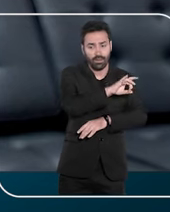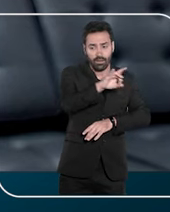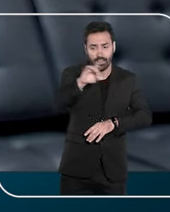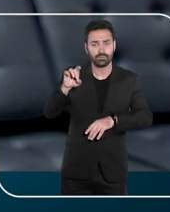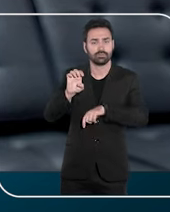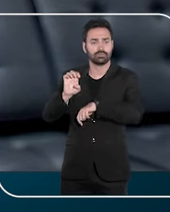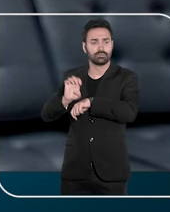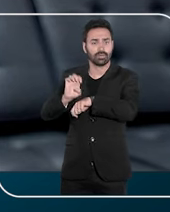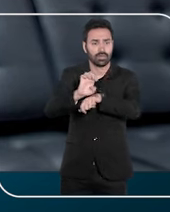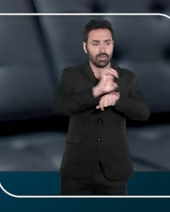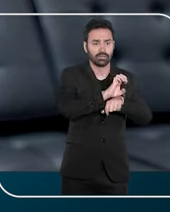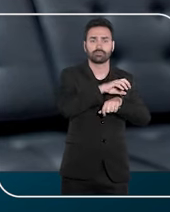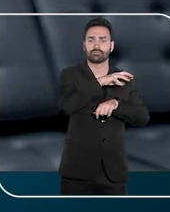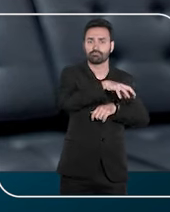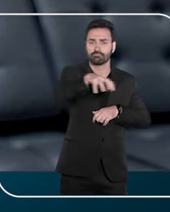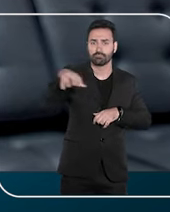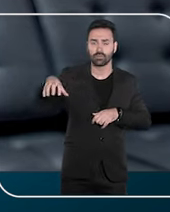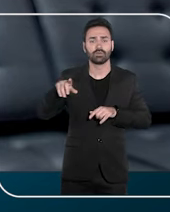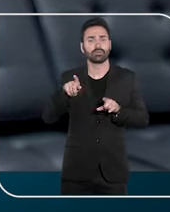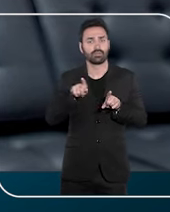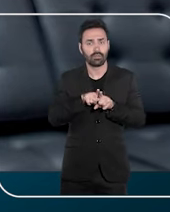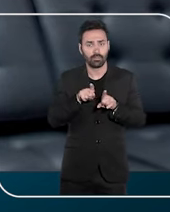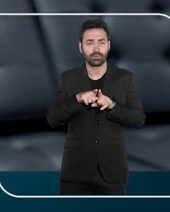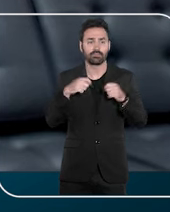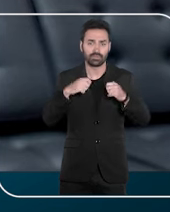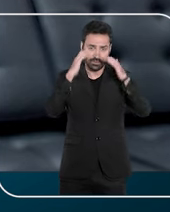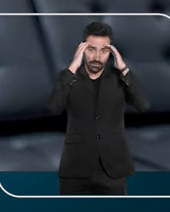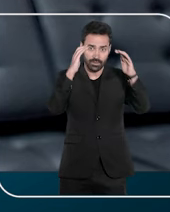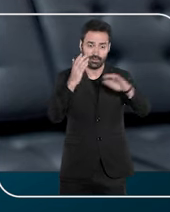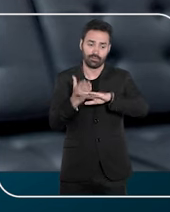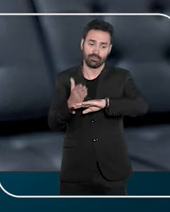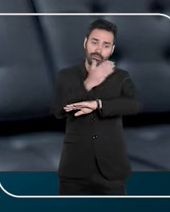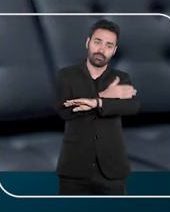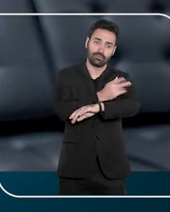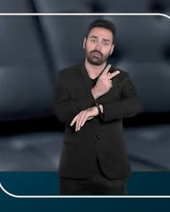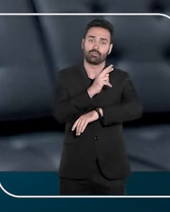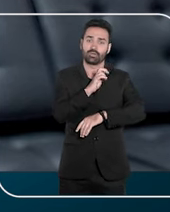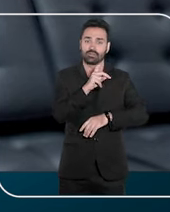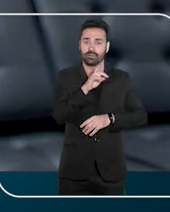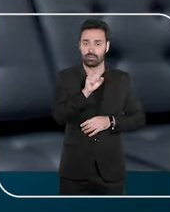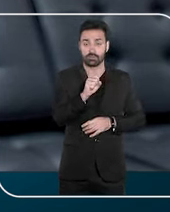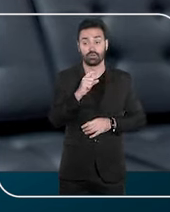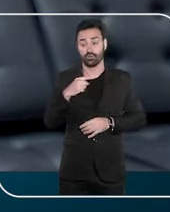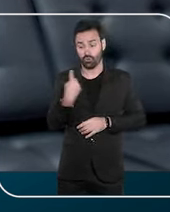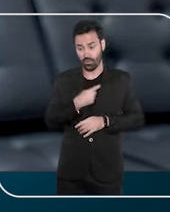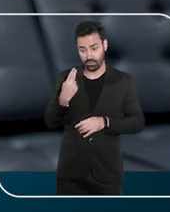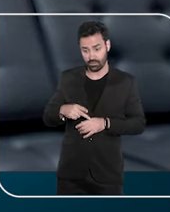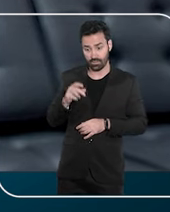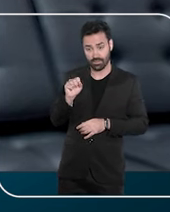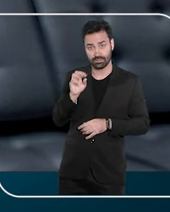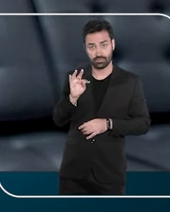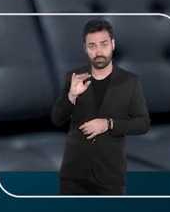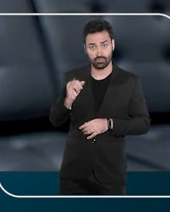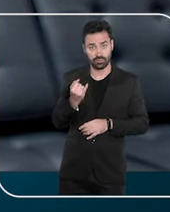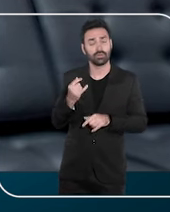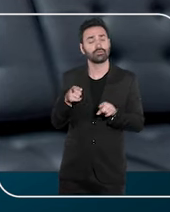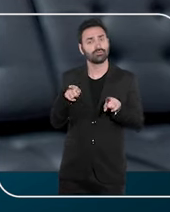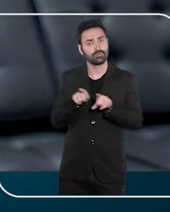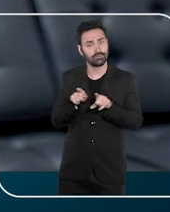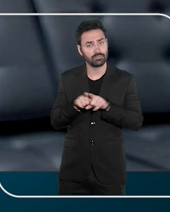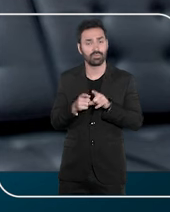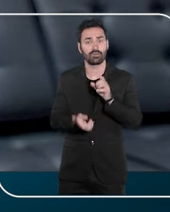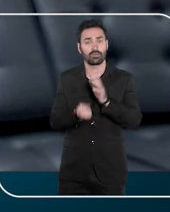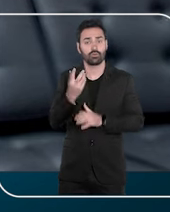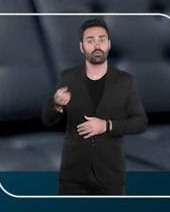mesma forma que nós aqui no STJ também desenvolvemos essa nova forma de atuar.